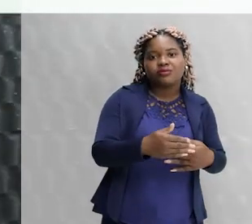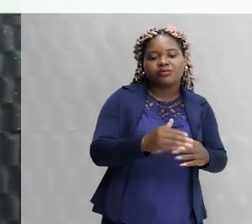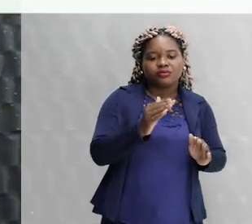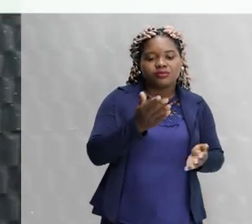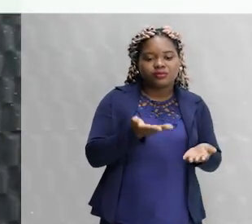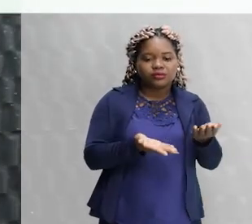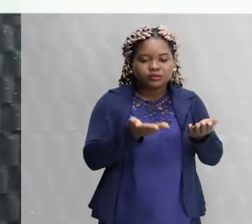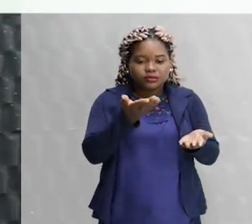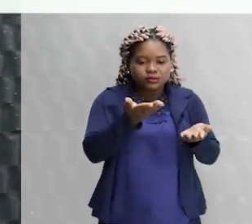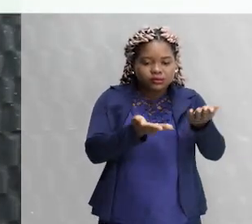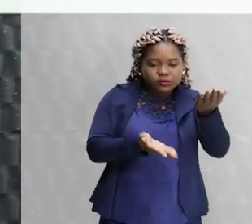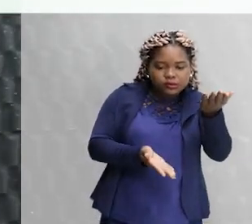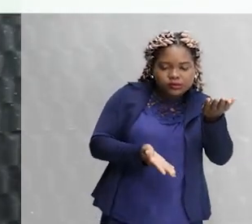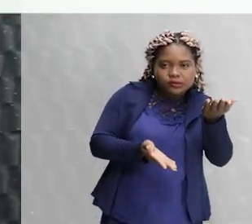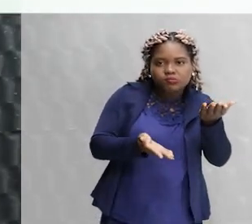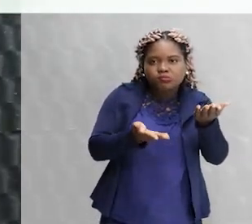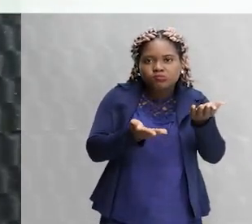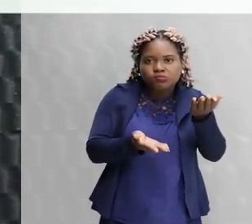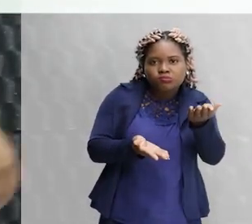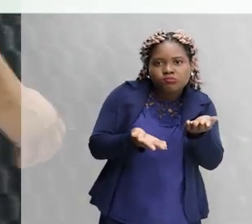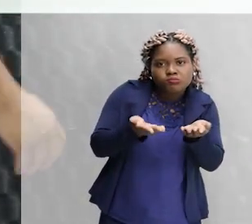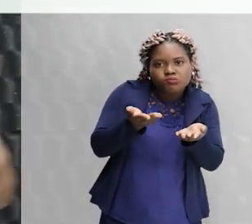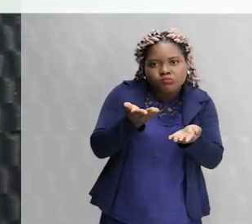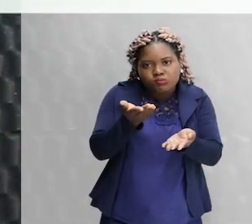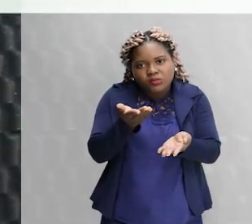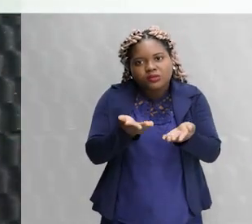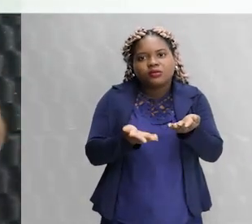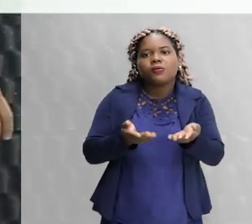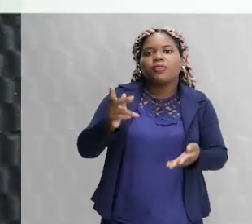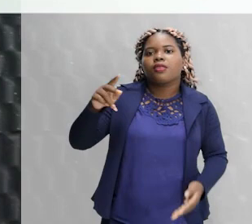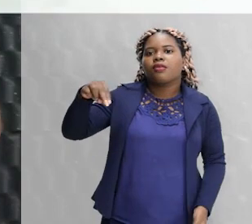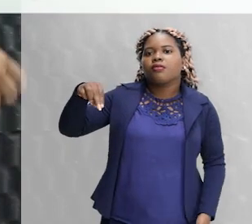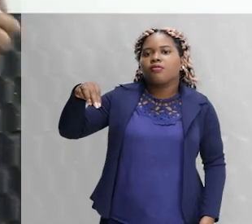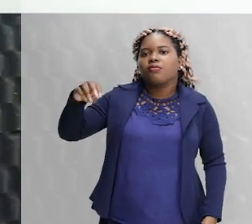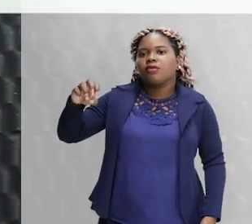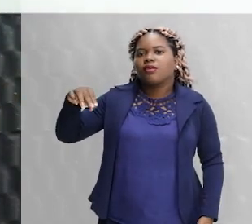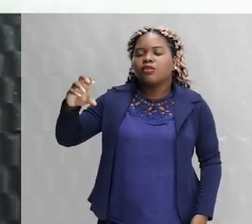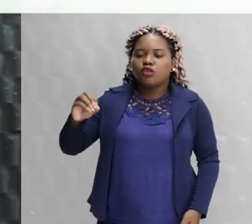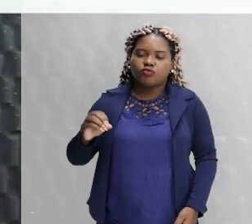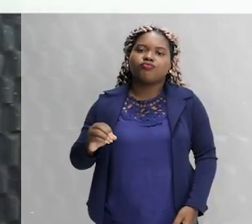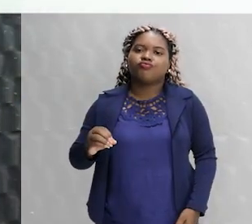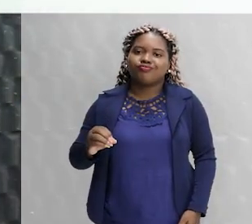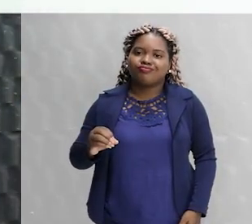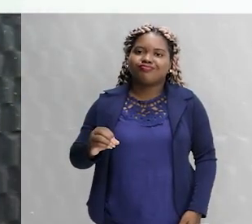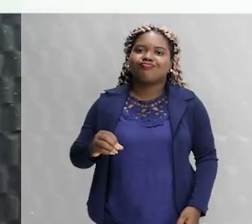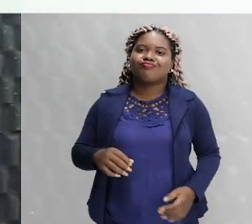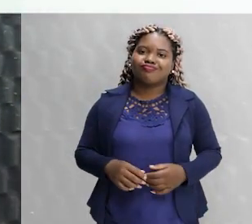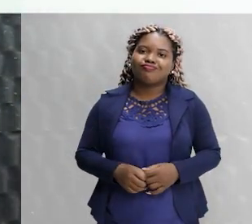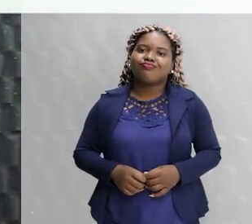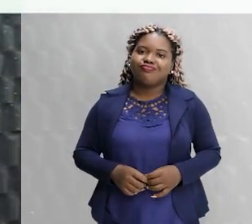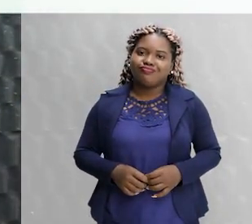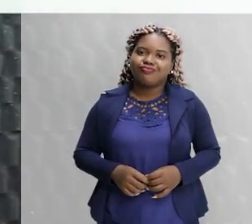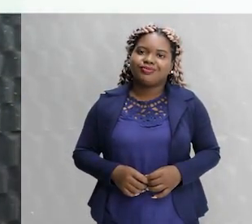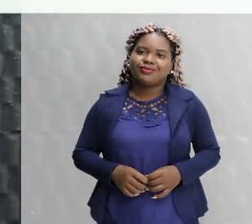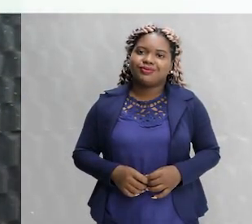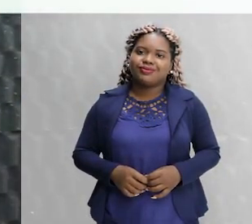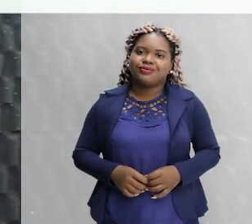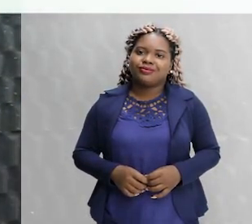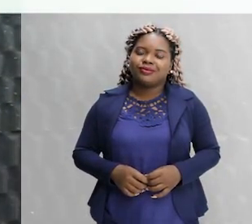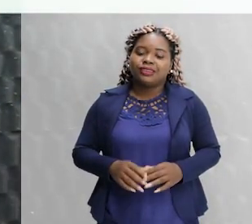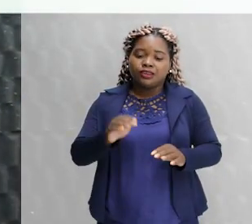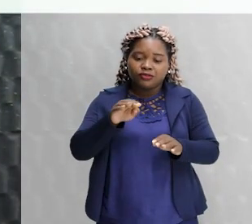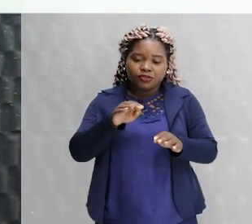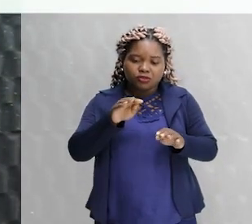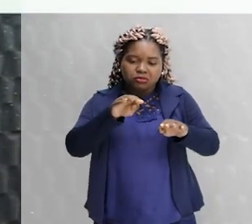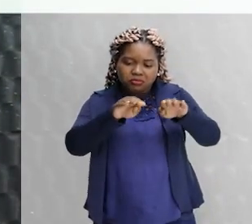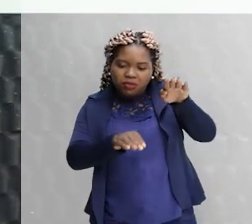peso menor. Ele tirou 9 no debate, mas o debate tinha peso 1. Tá? E não ficou tão baixo assim, porque ele